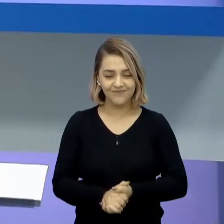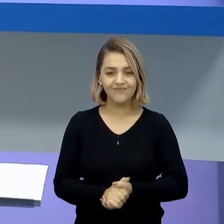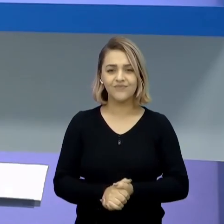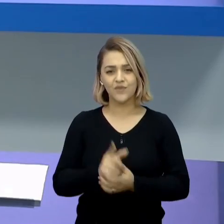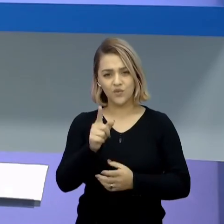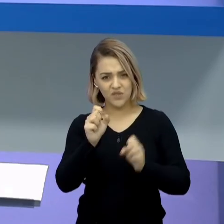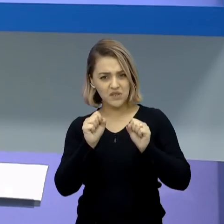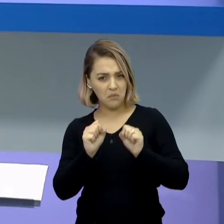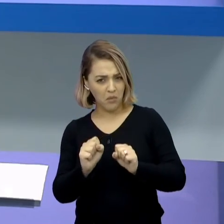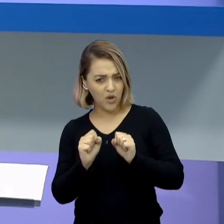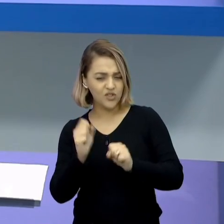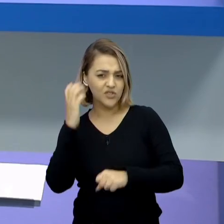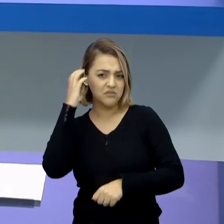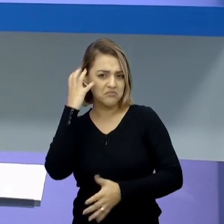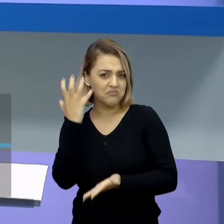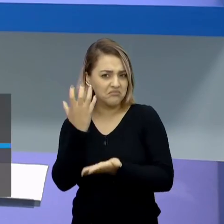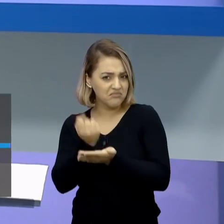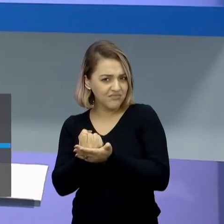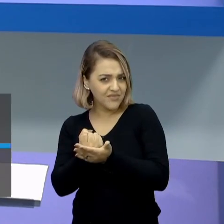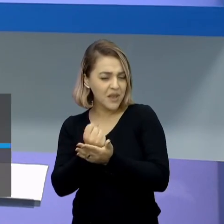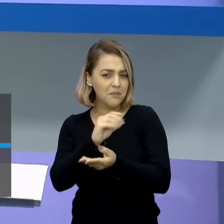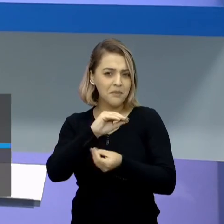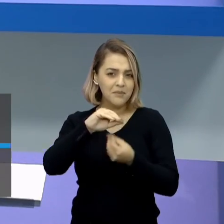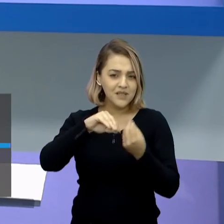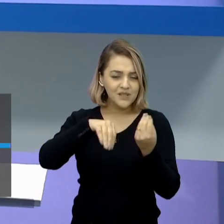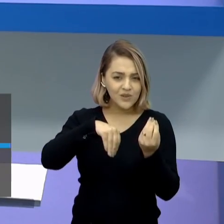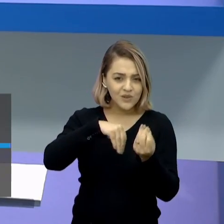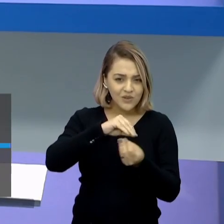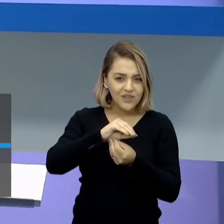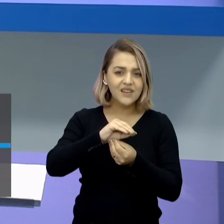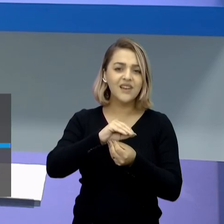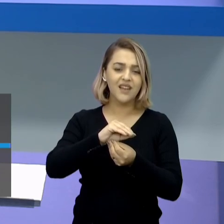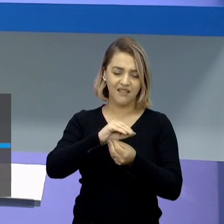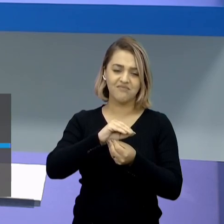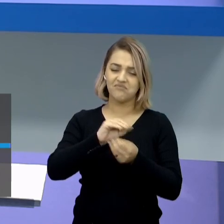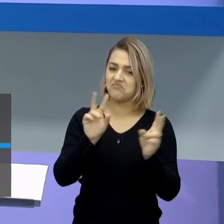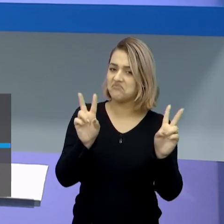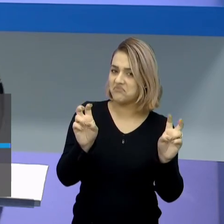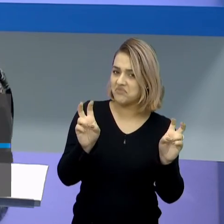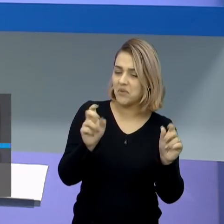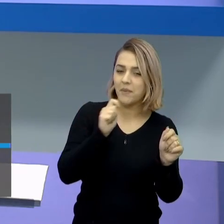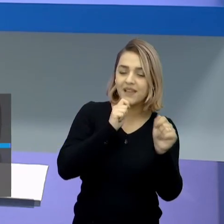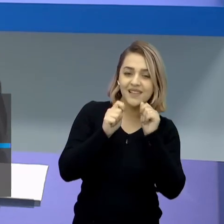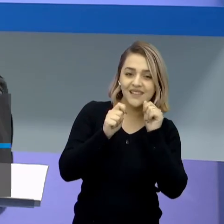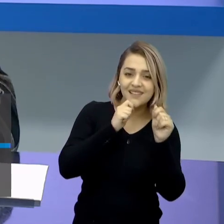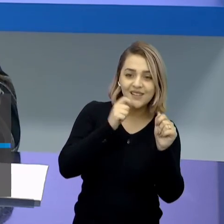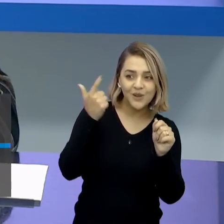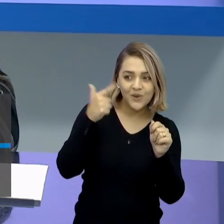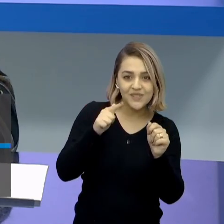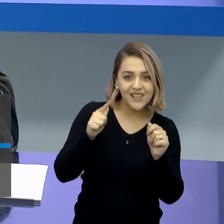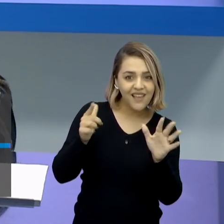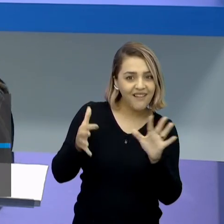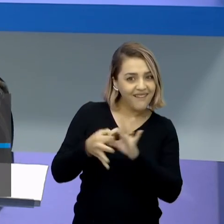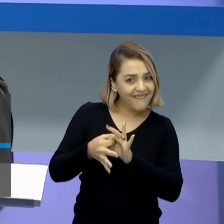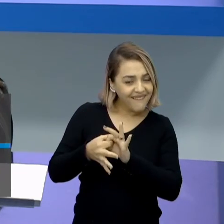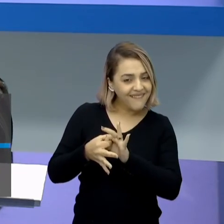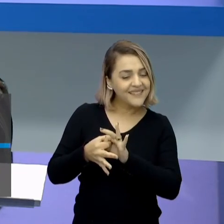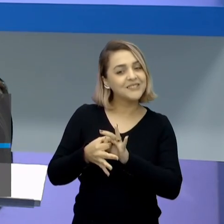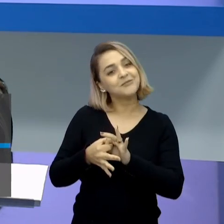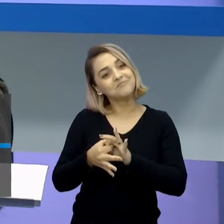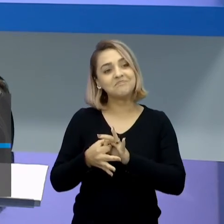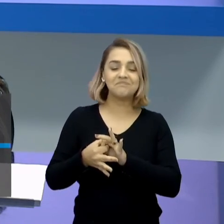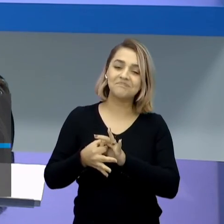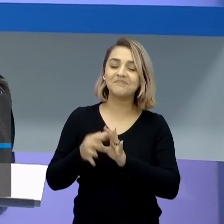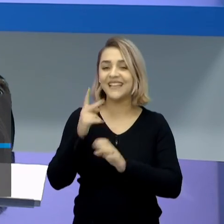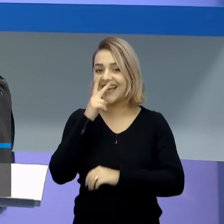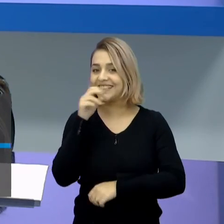o podcast e misturar aí com o que a gente viu sobre entrevista e fazer uma coisa só? Acho que sim,